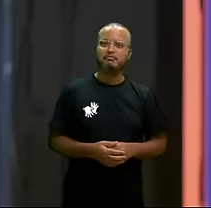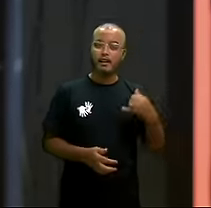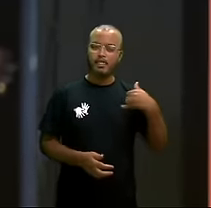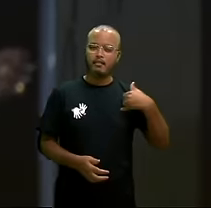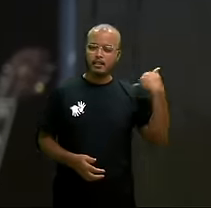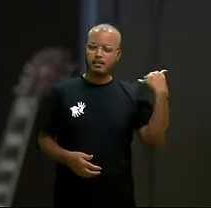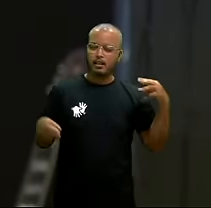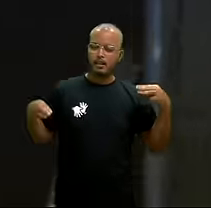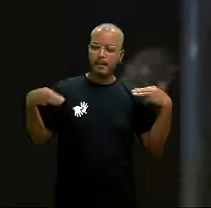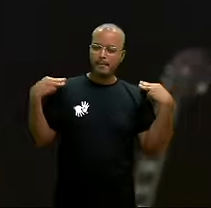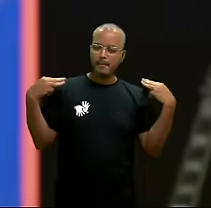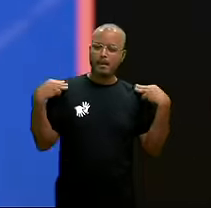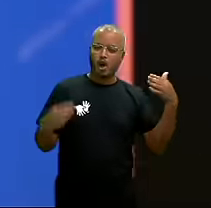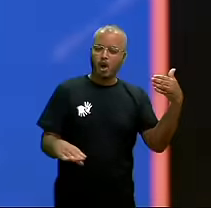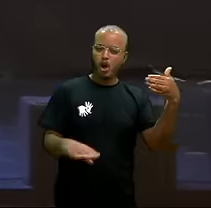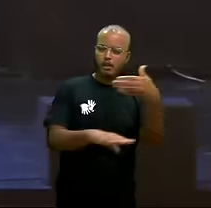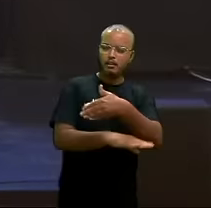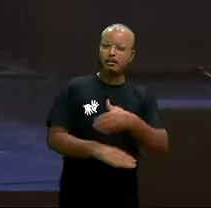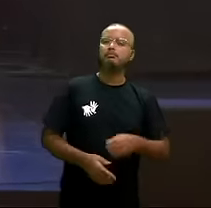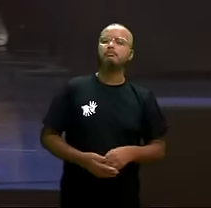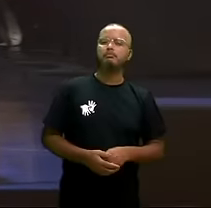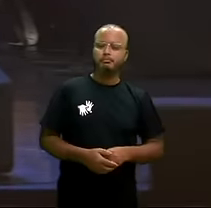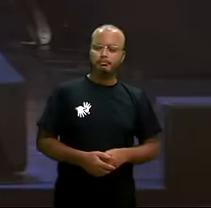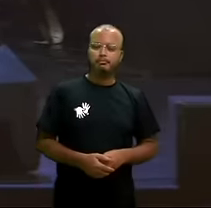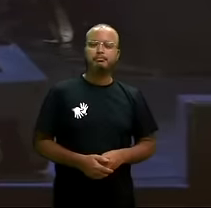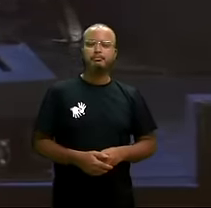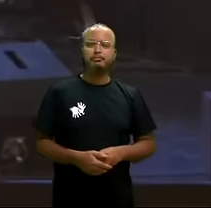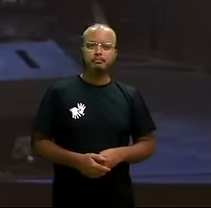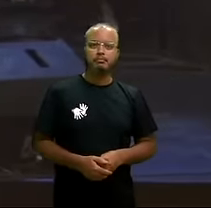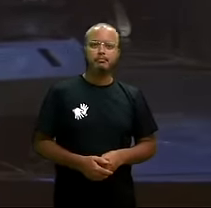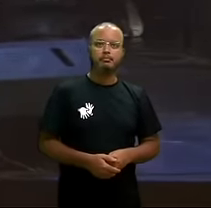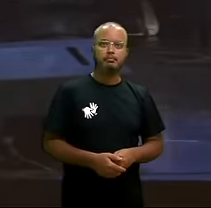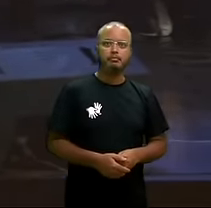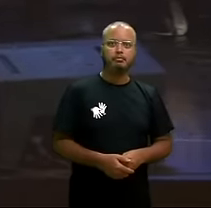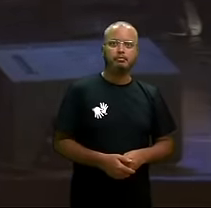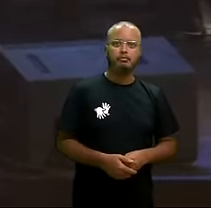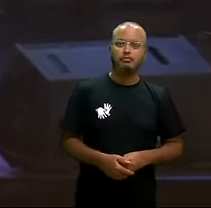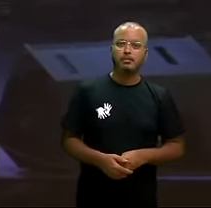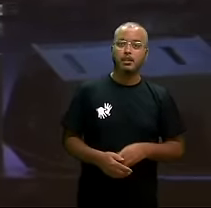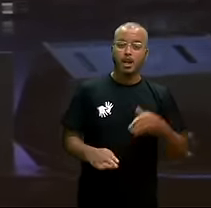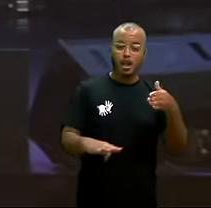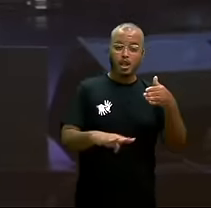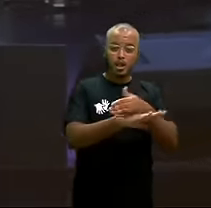Entramos no Copacabana Palace. Pela porta da frente.